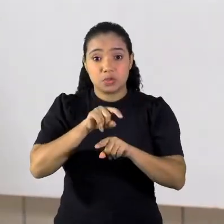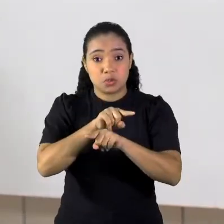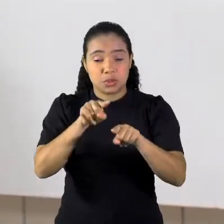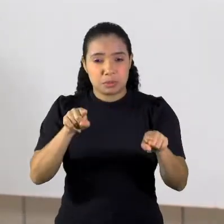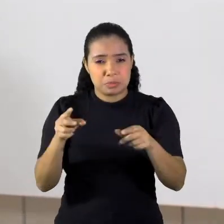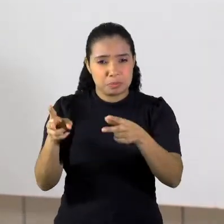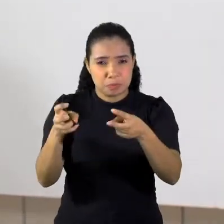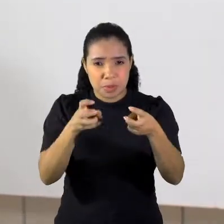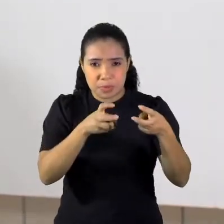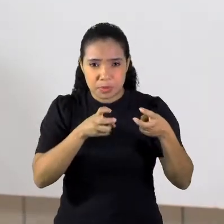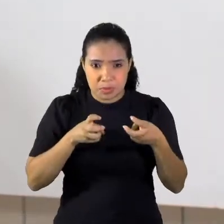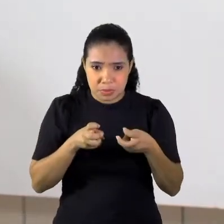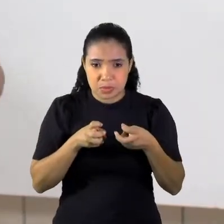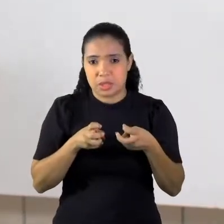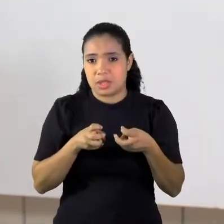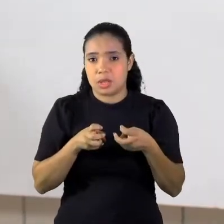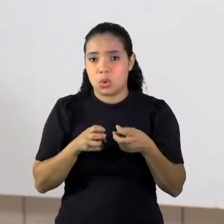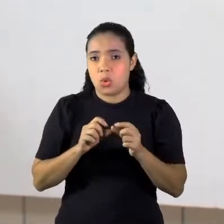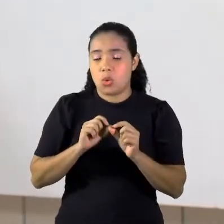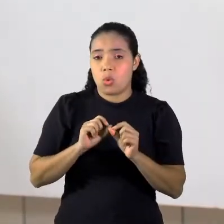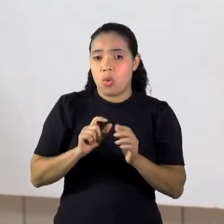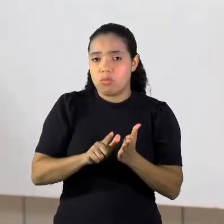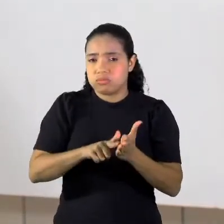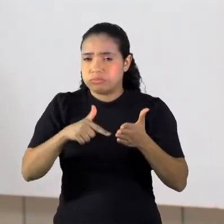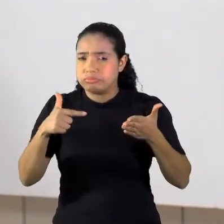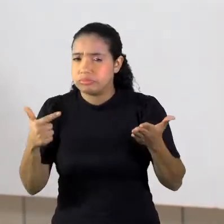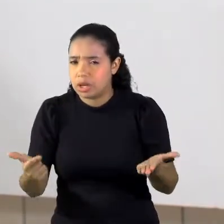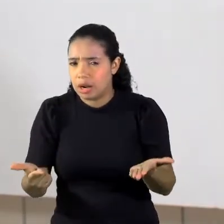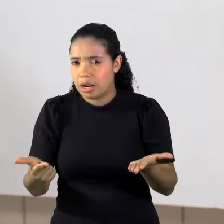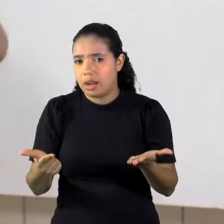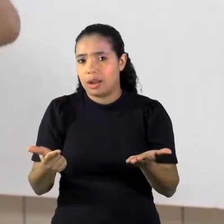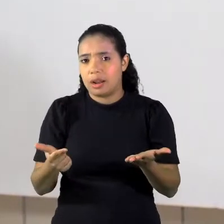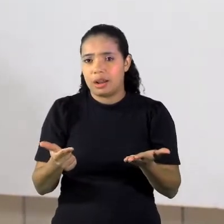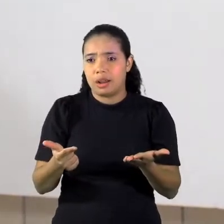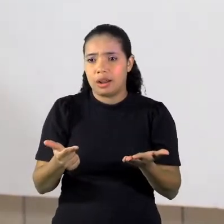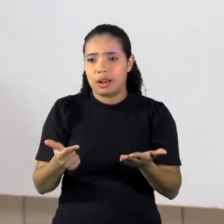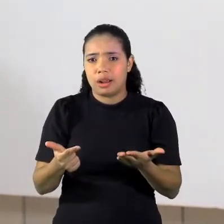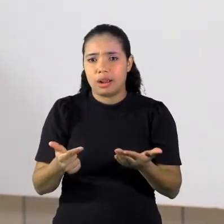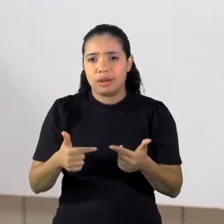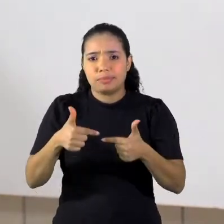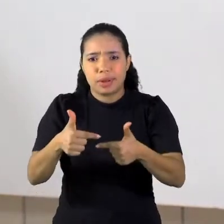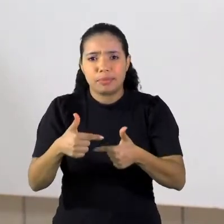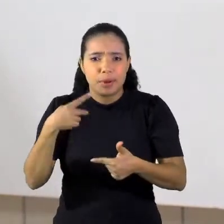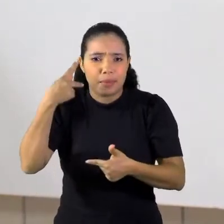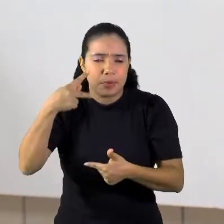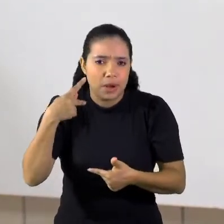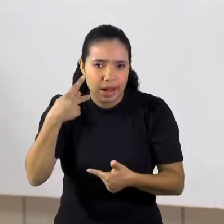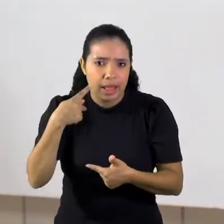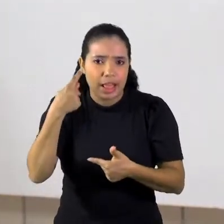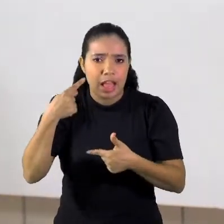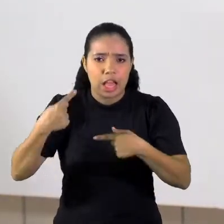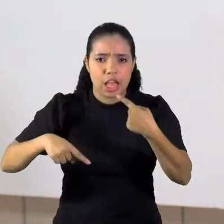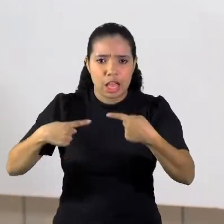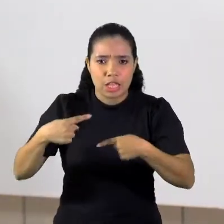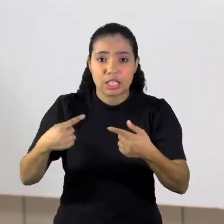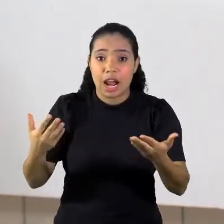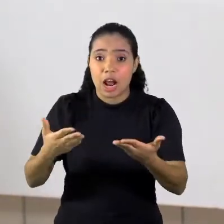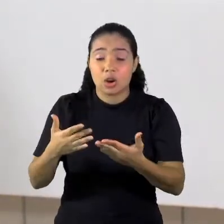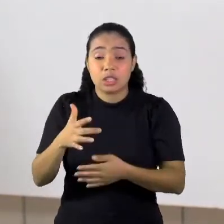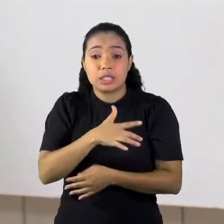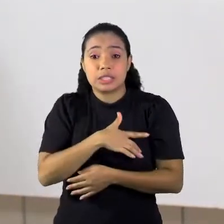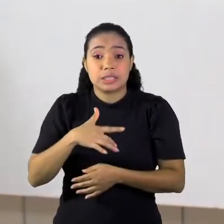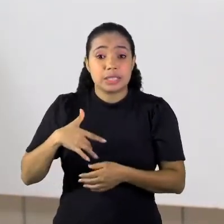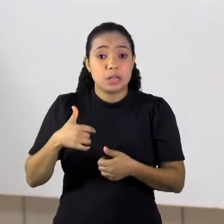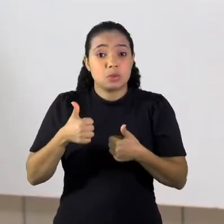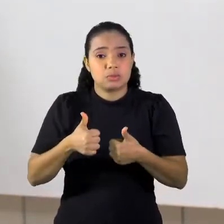respeito do que rola no jornal, né, as campanhas políticas, agora a campanha de saúde, eu